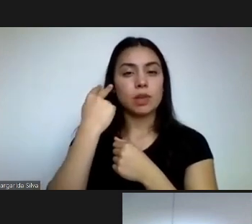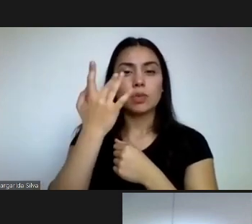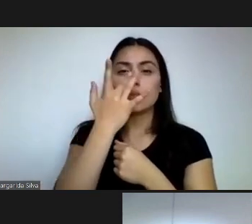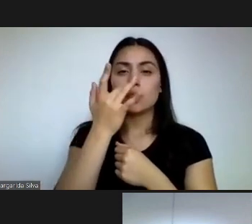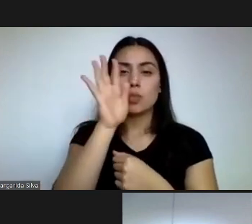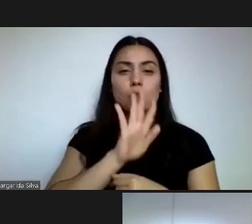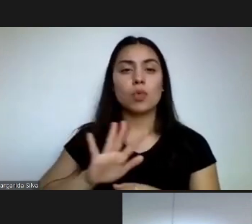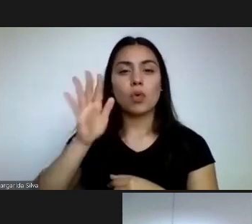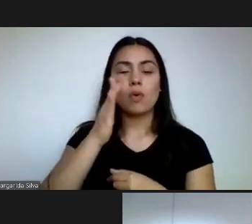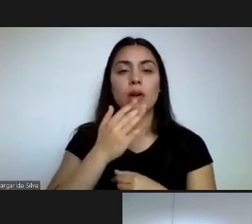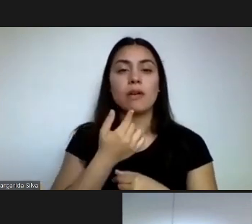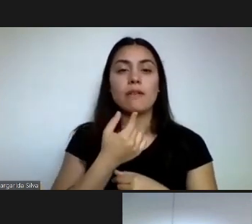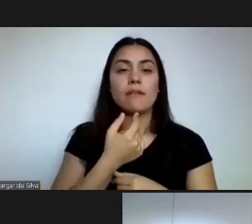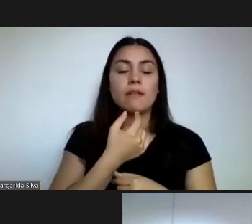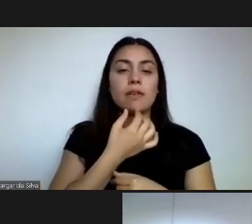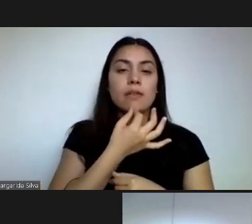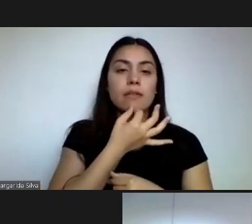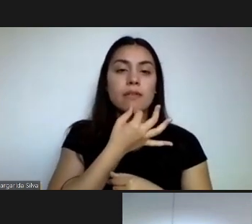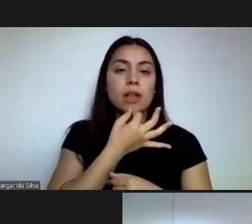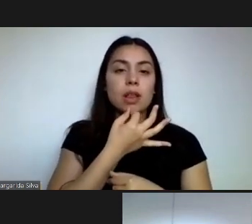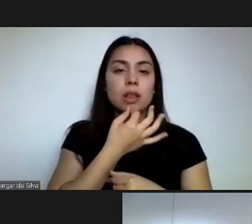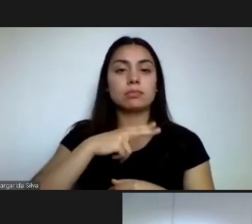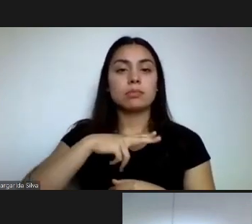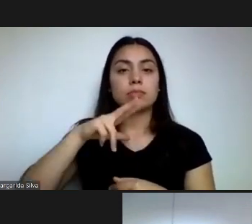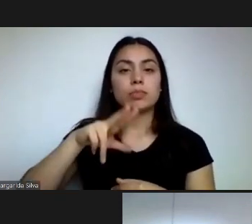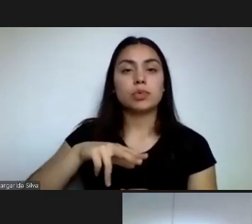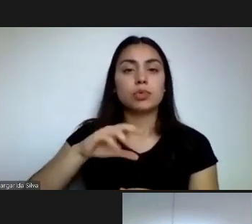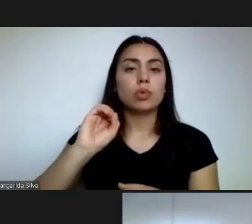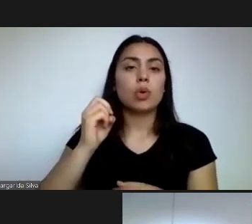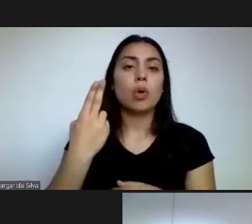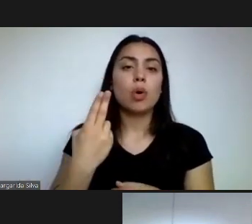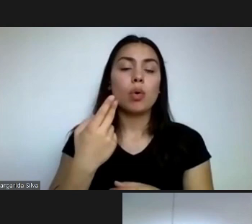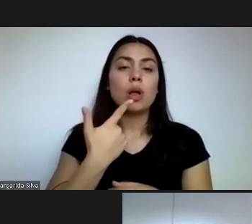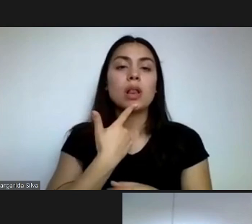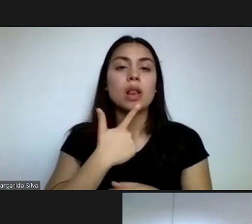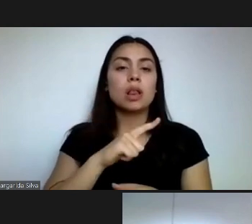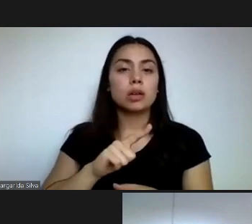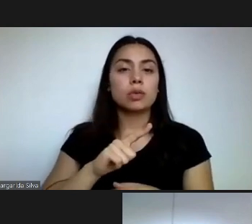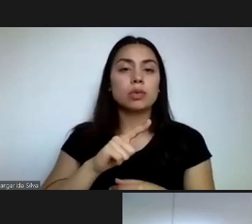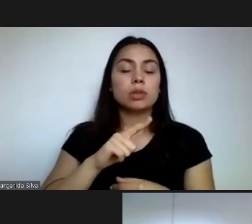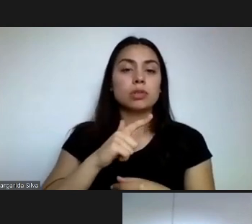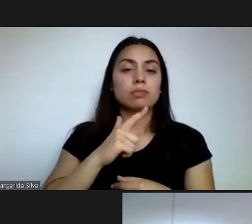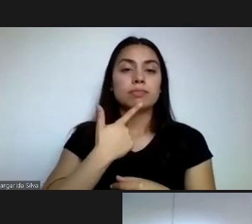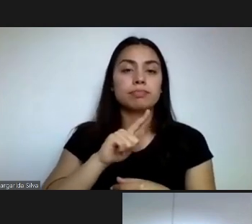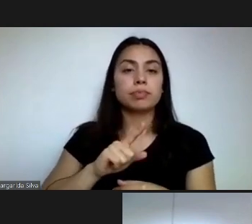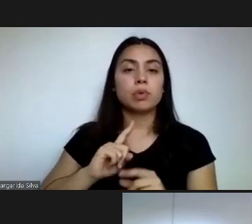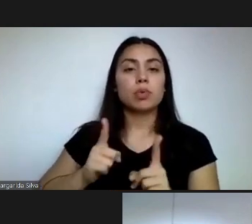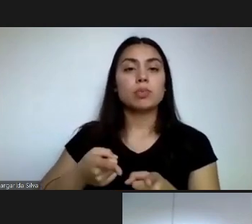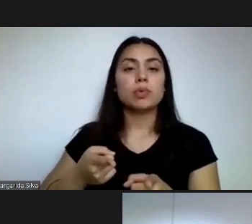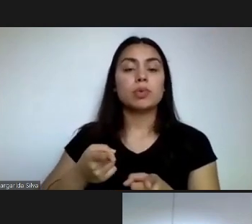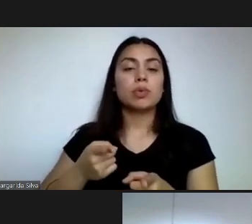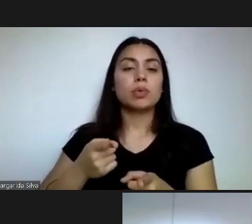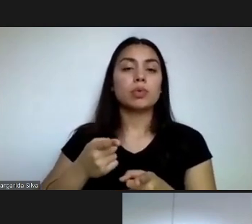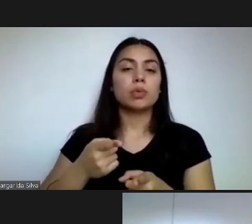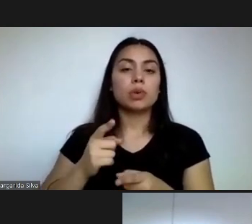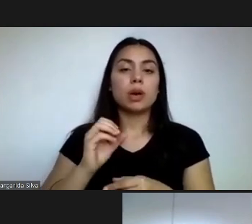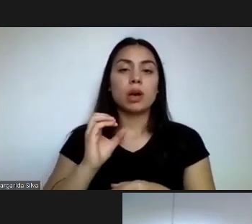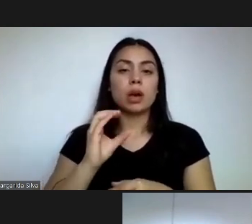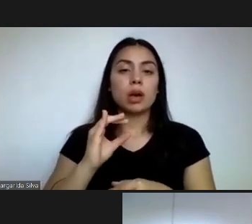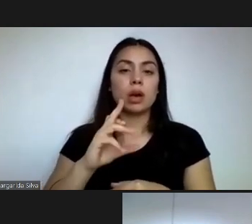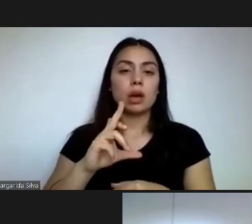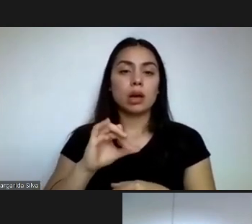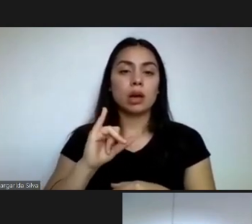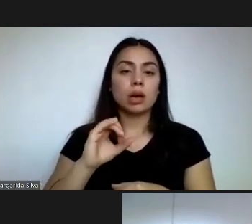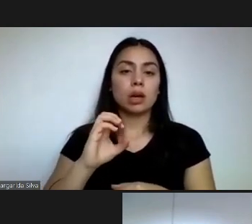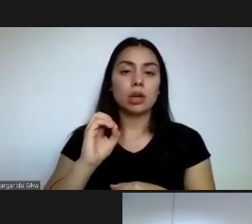por exemplo, ou sobre a forma como as línguas de origem crioula também têm sido tratadas ao longo da história, né? Como é que